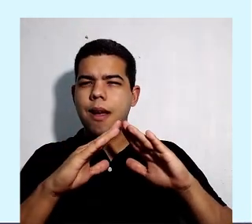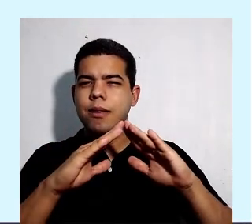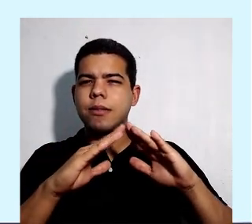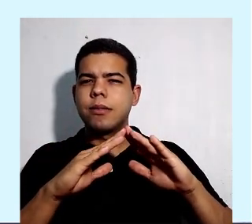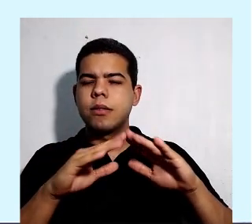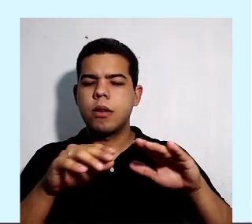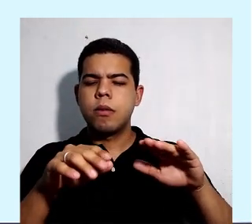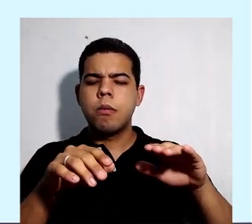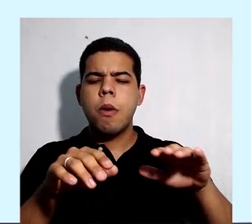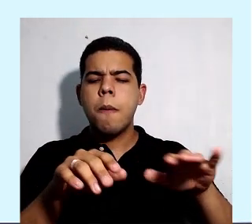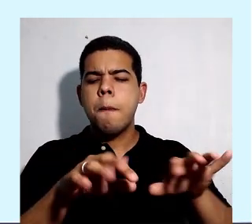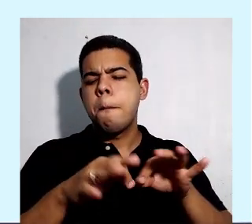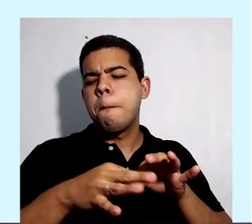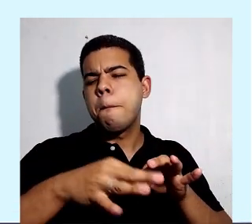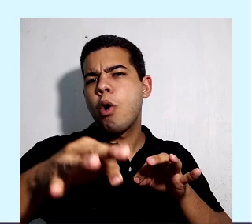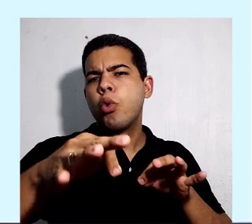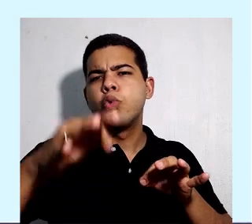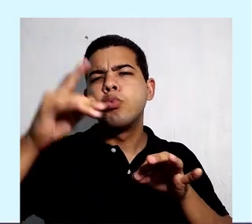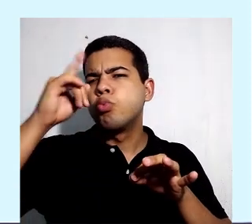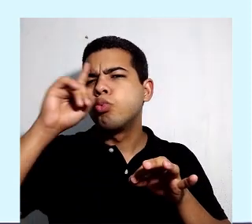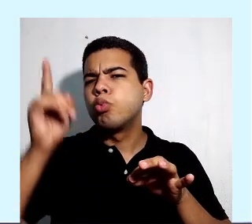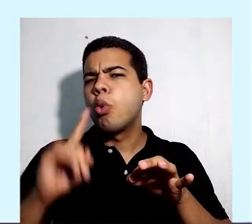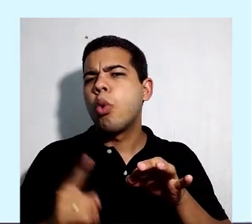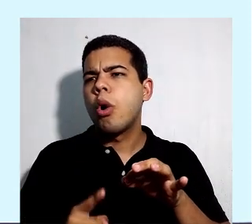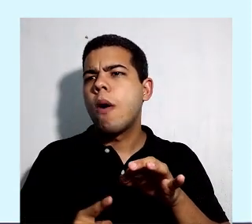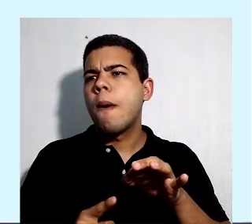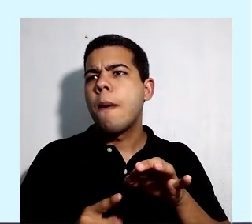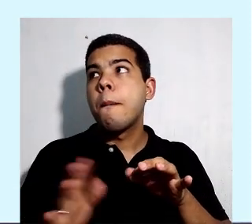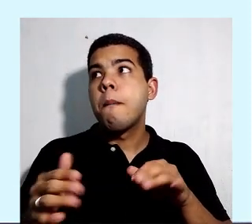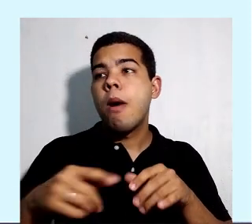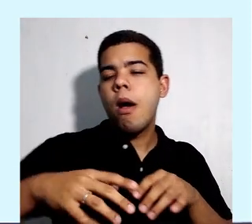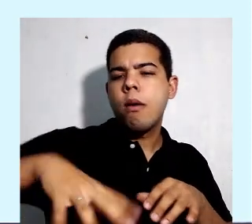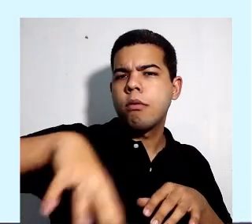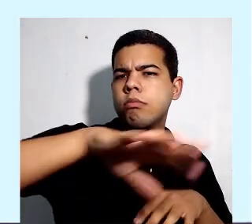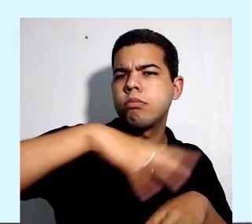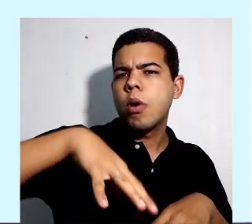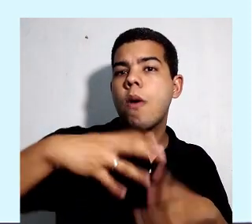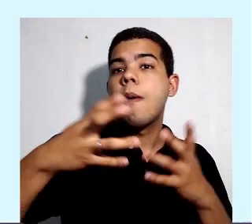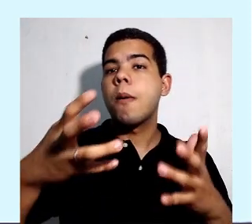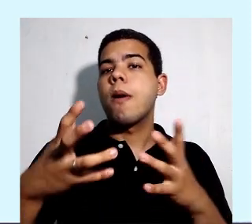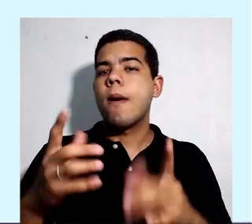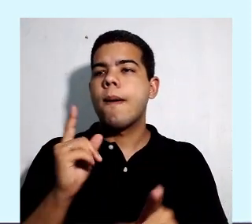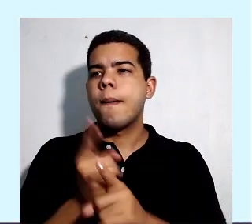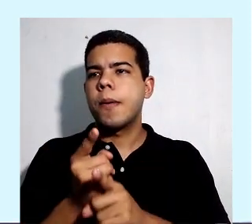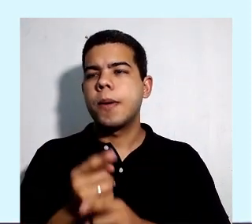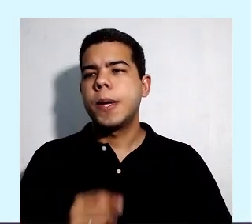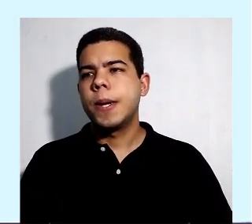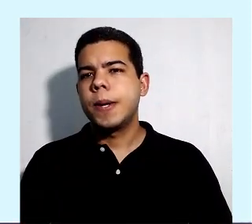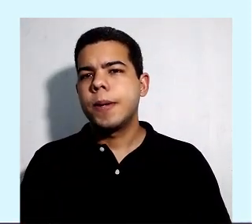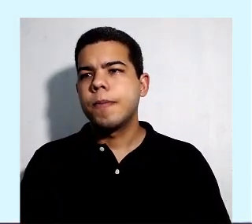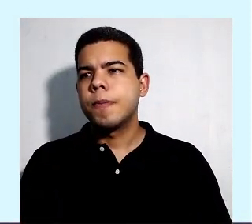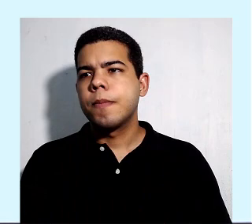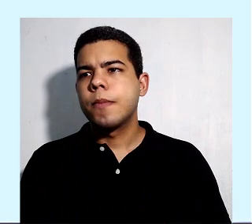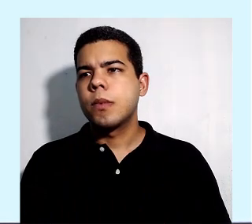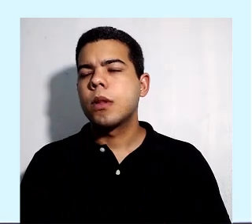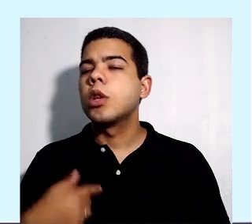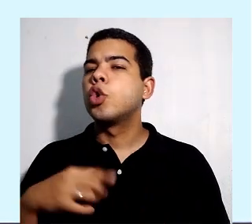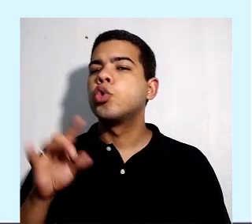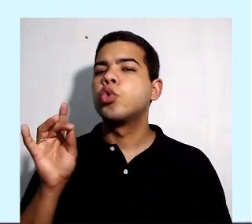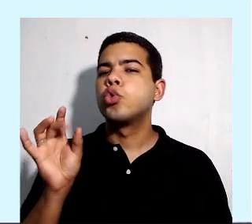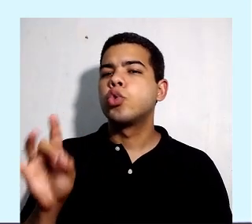piso da minha sala eu não sei. Mas eu quero descobrir qual é a área daquele piso. Eu só tenho